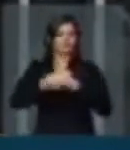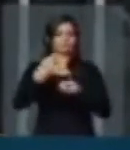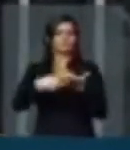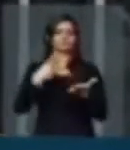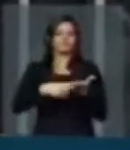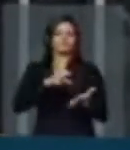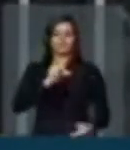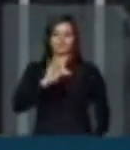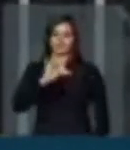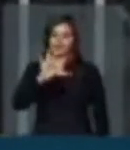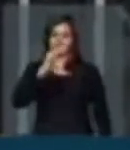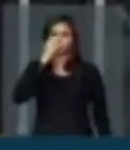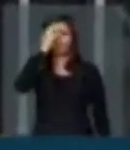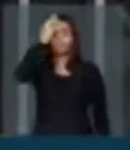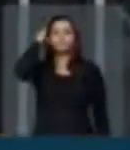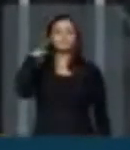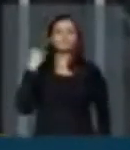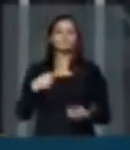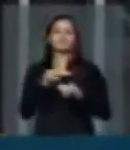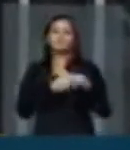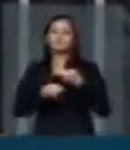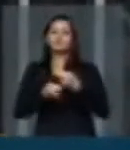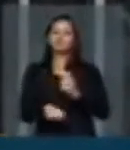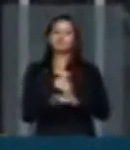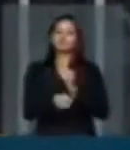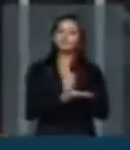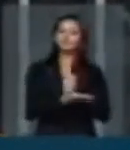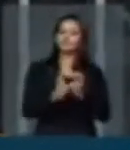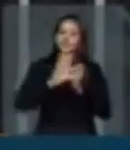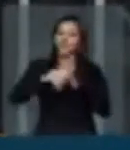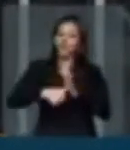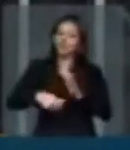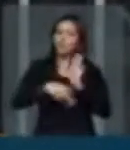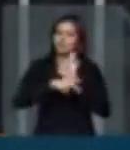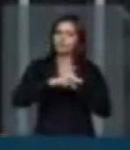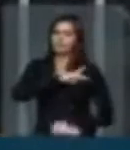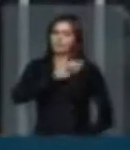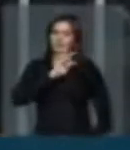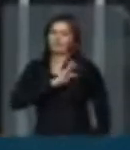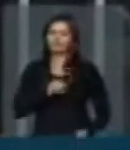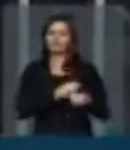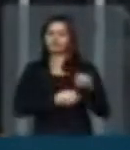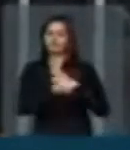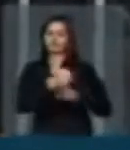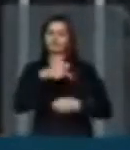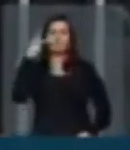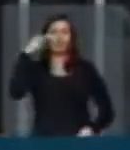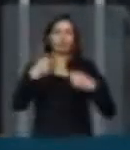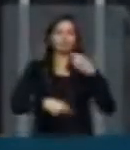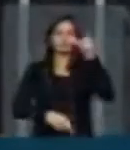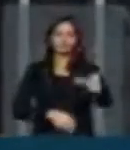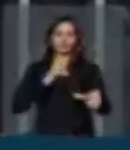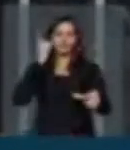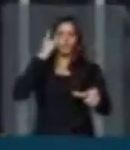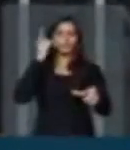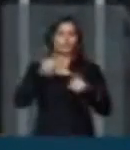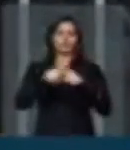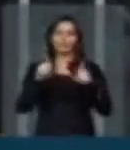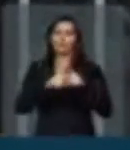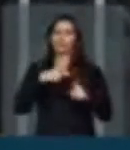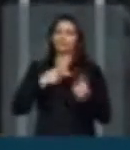Tribunal Federal, foi o esquema de corrupção montado no governo Lula para comprar partidos, parlamentares e lavar